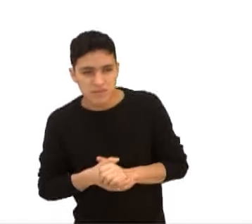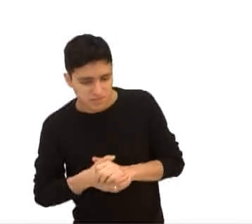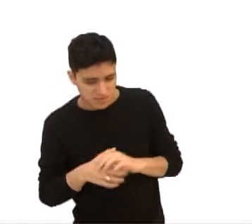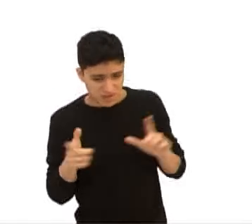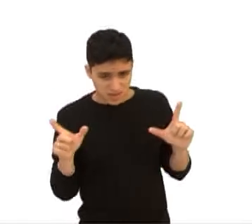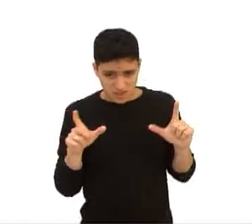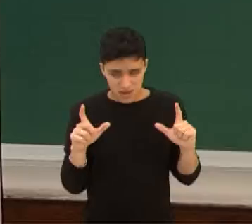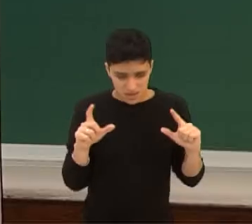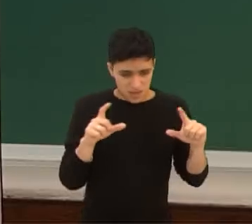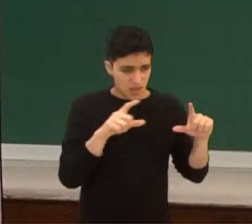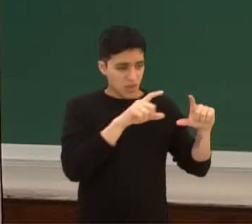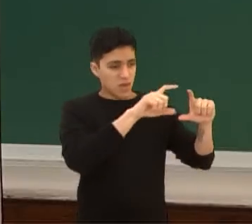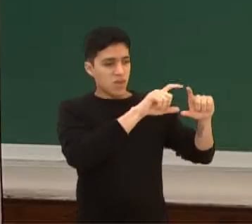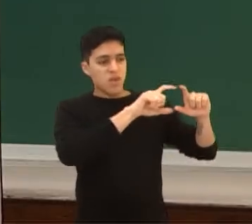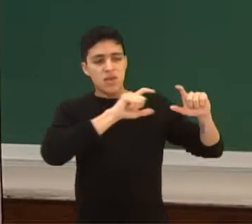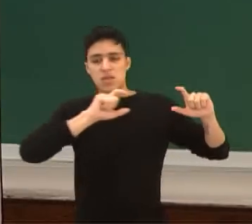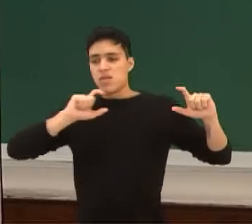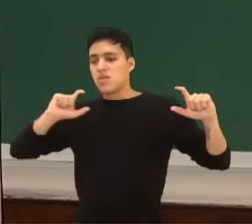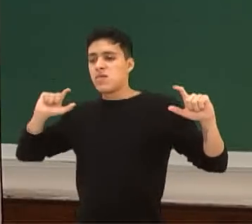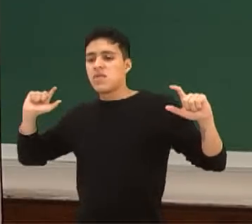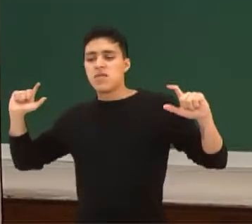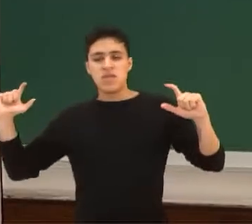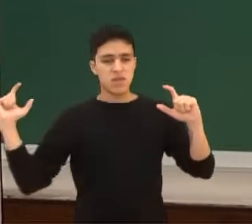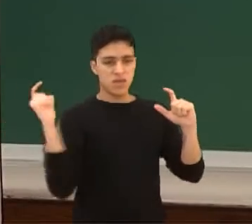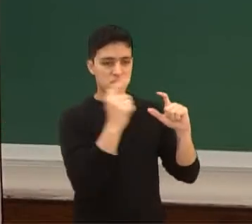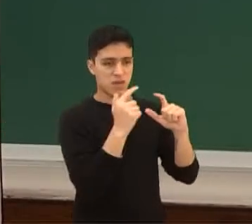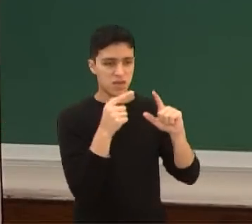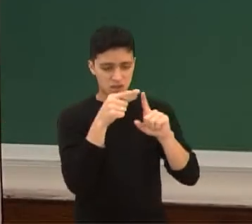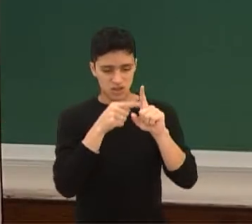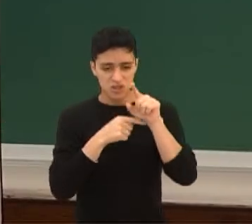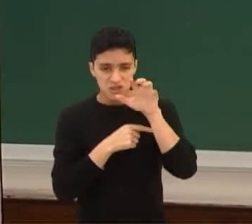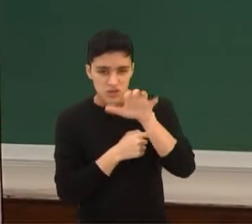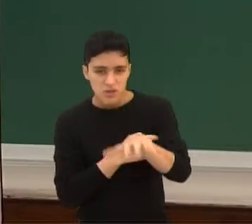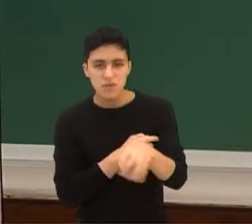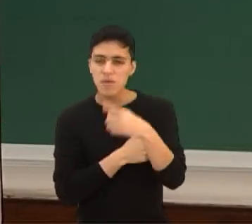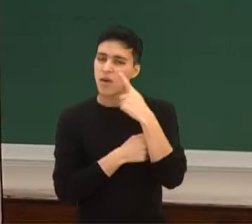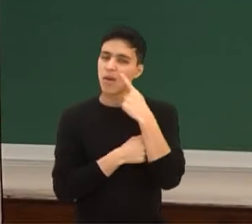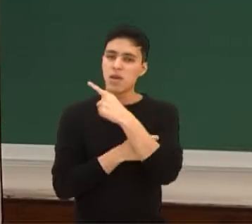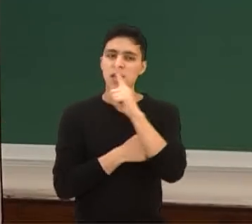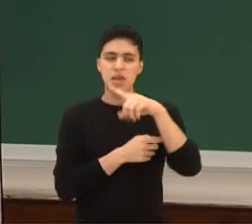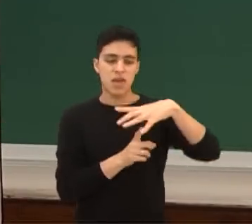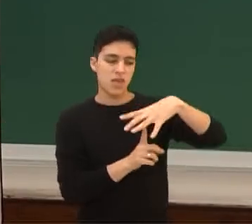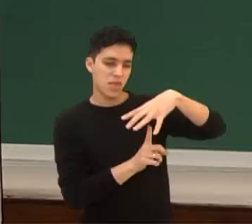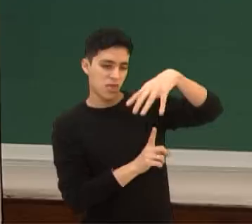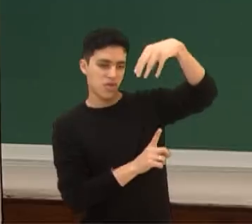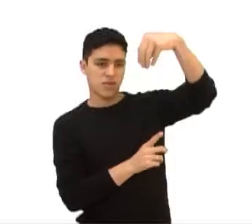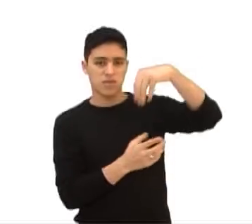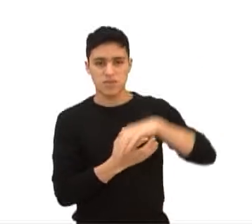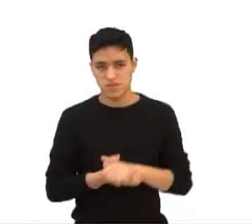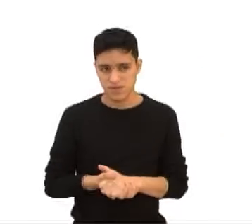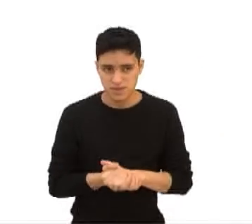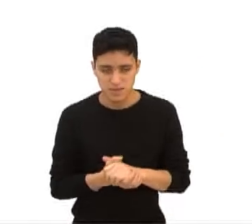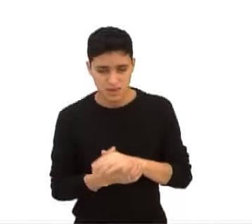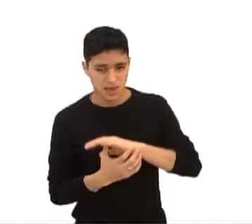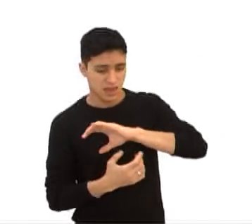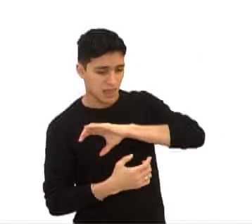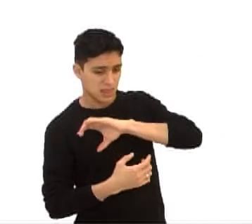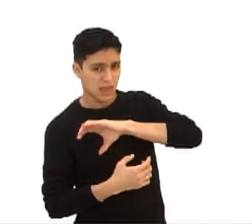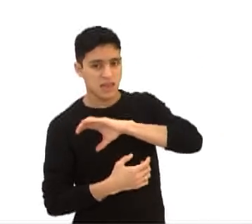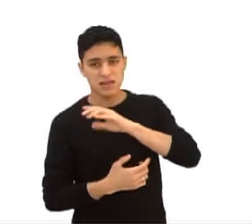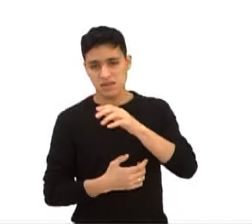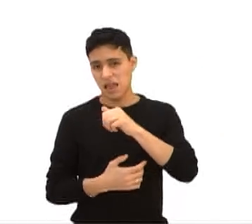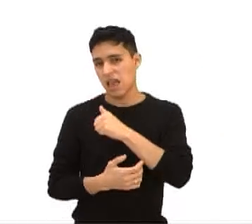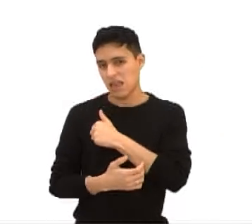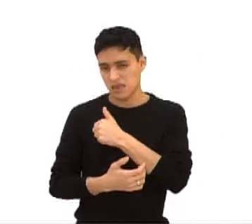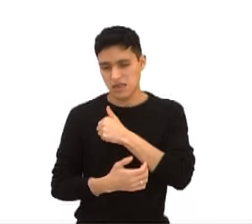territorial que nós vamos encontrar esse tipo de vegetação, que são as coníferas. No Canadá, usa-se o